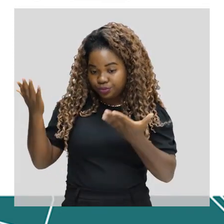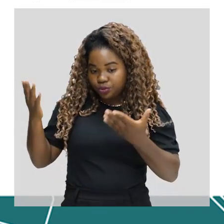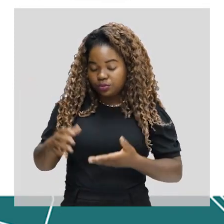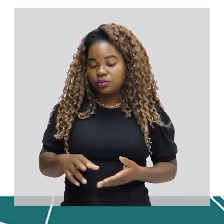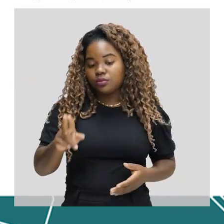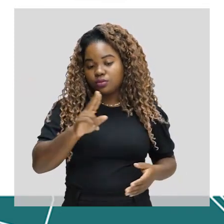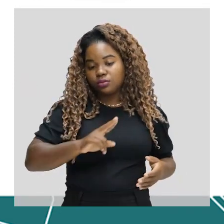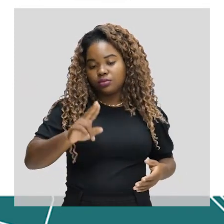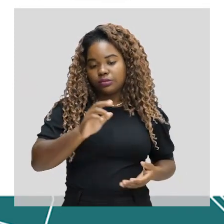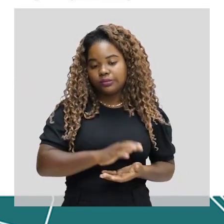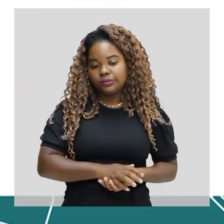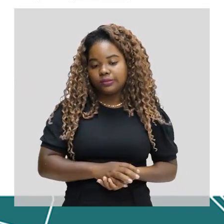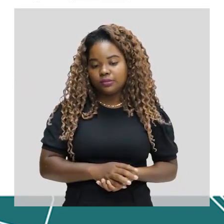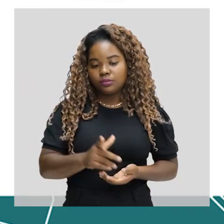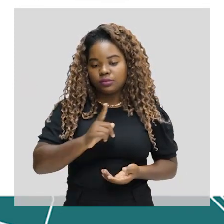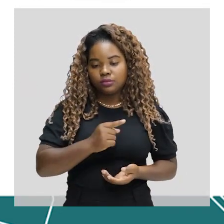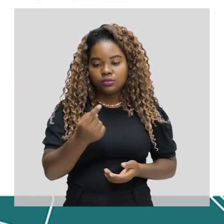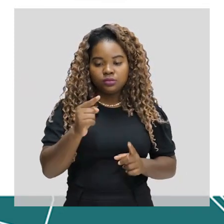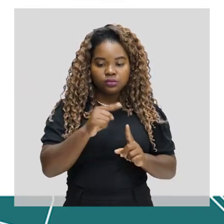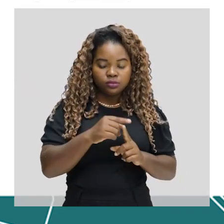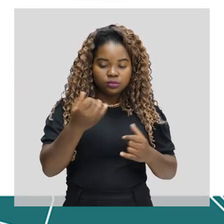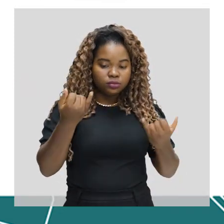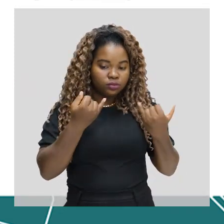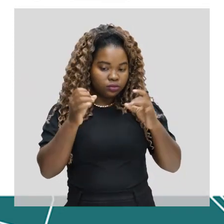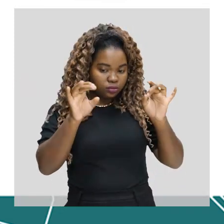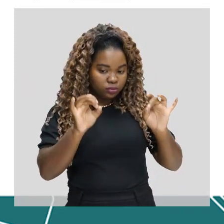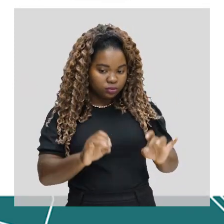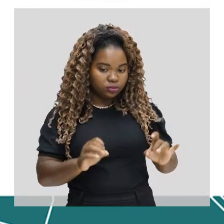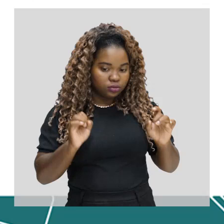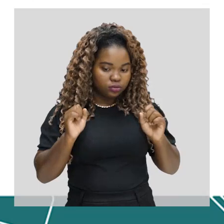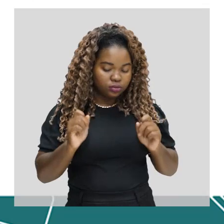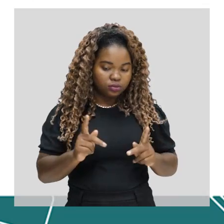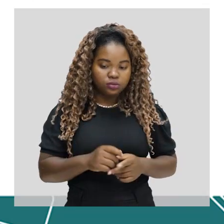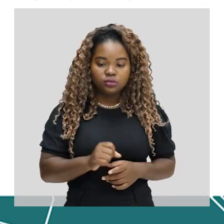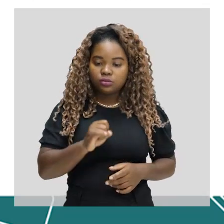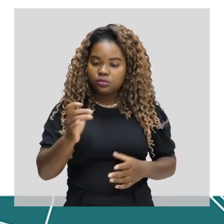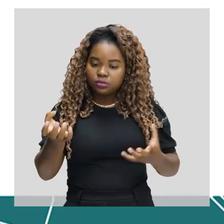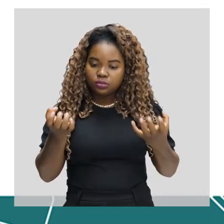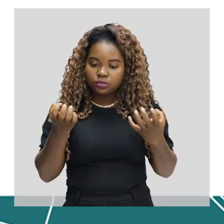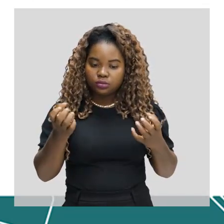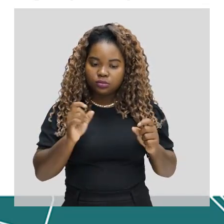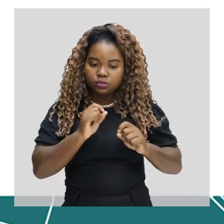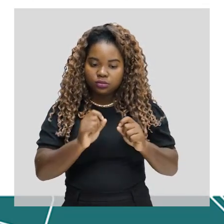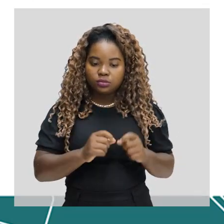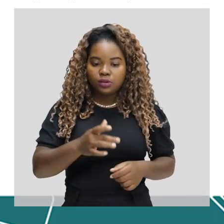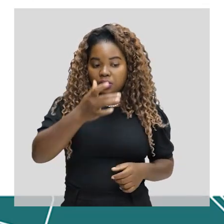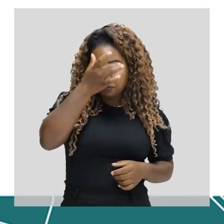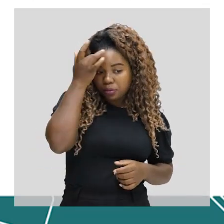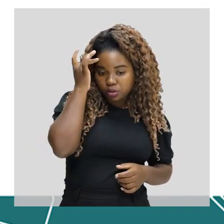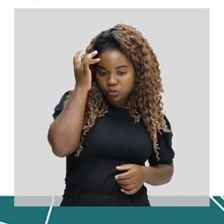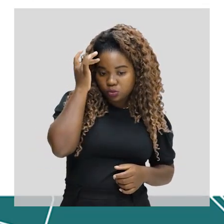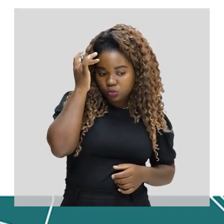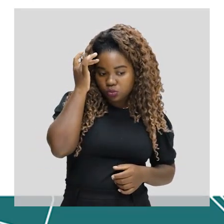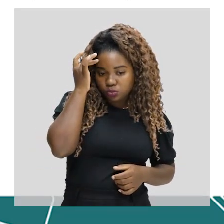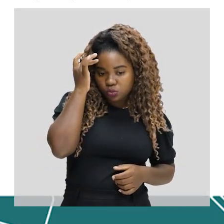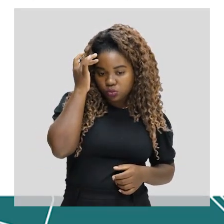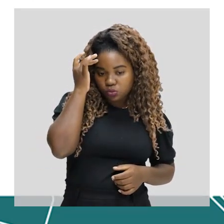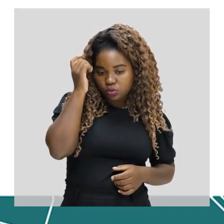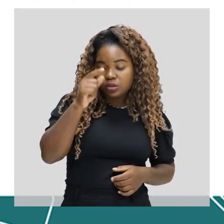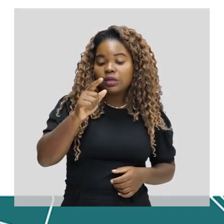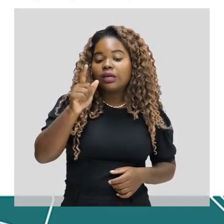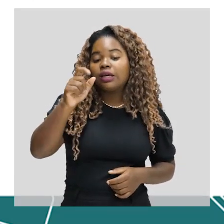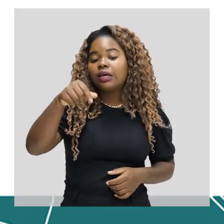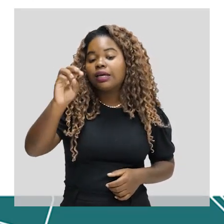para você obter um tipo de informação específica. Então, se eu quero saber pessoa, eu pergunto